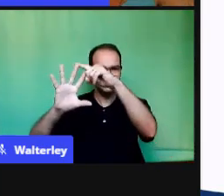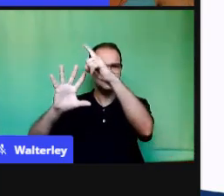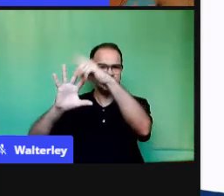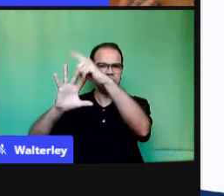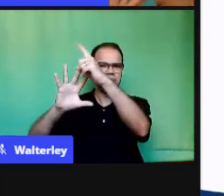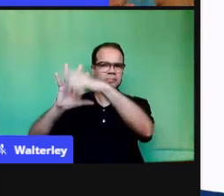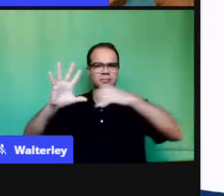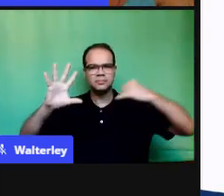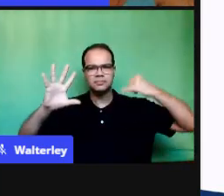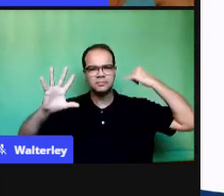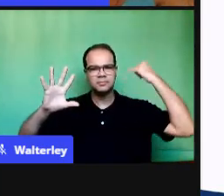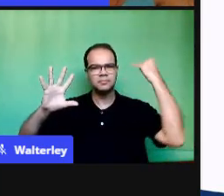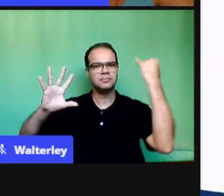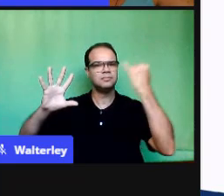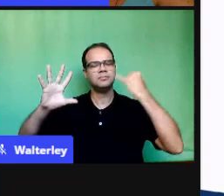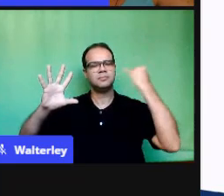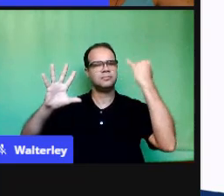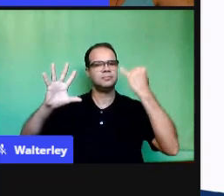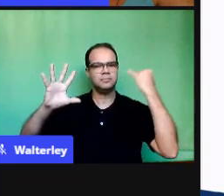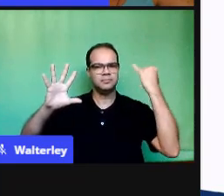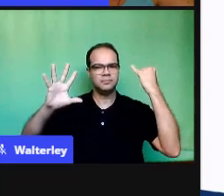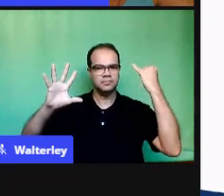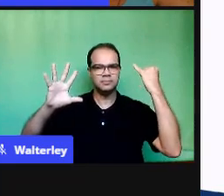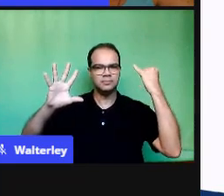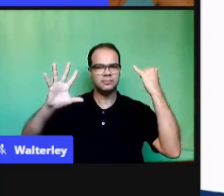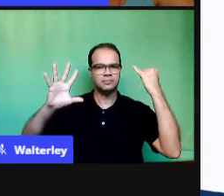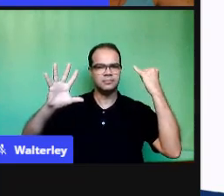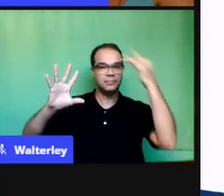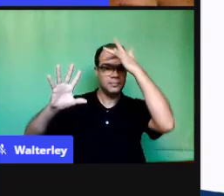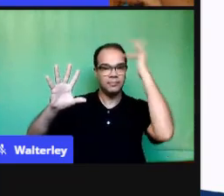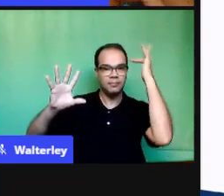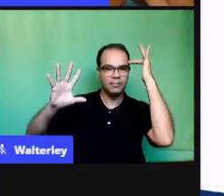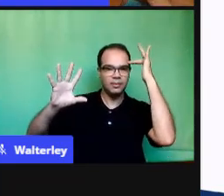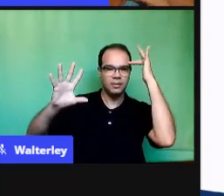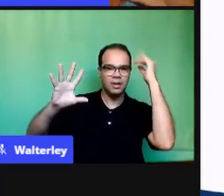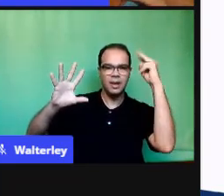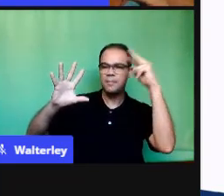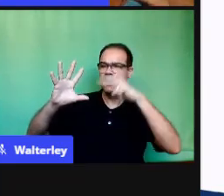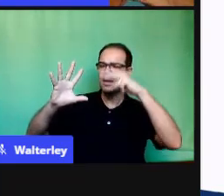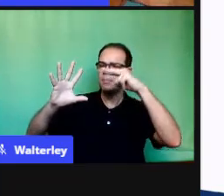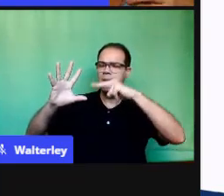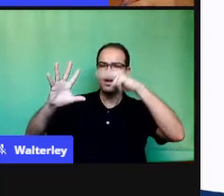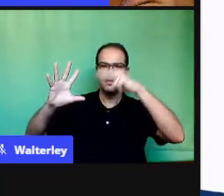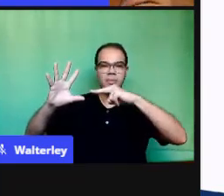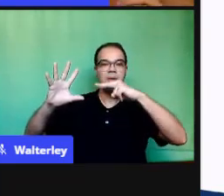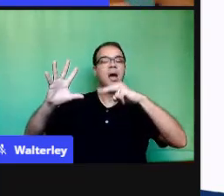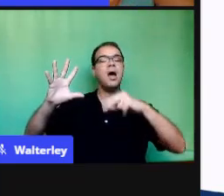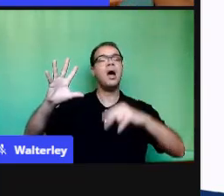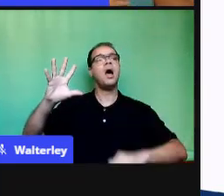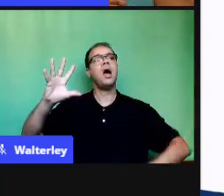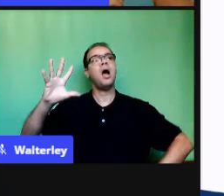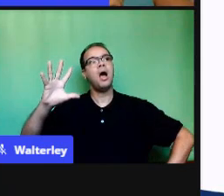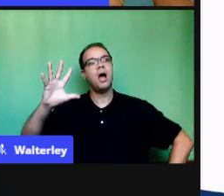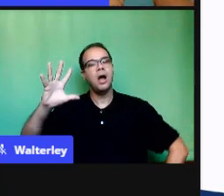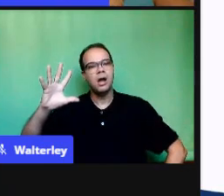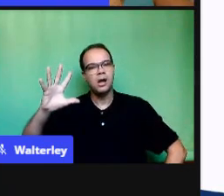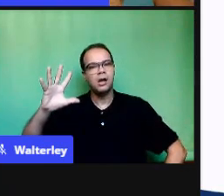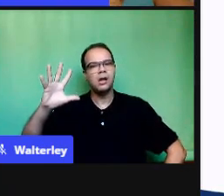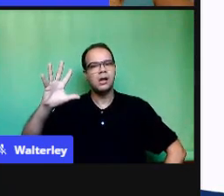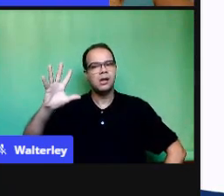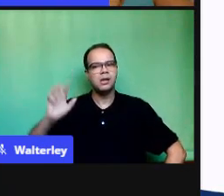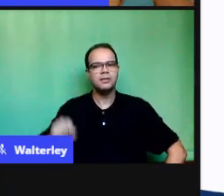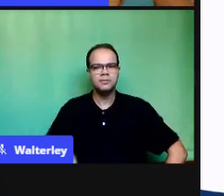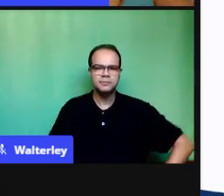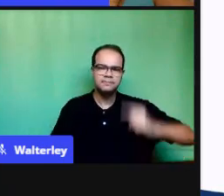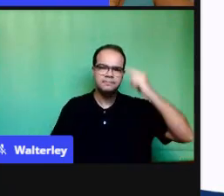mas tangenciaram as pessoas ou deram, pela própria expressão livre de, uma